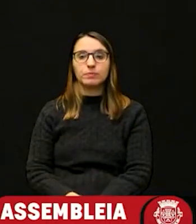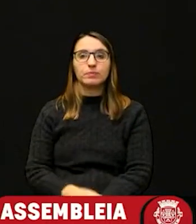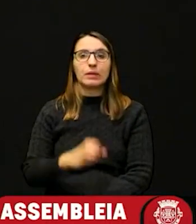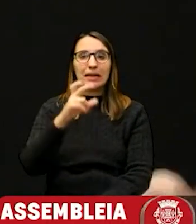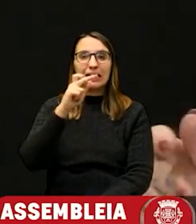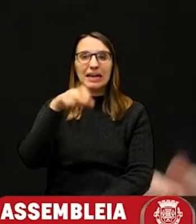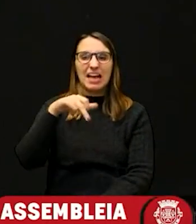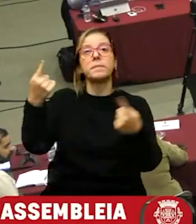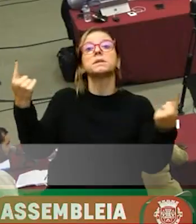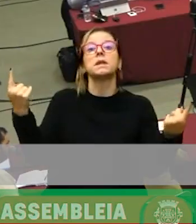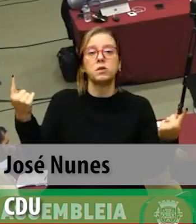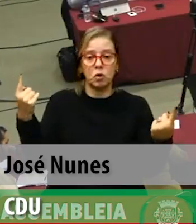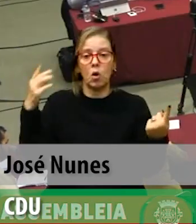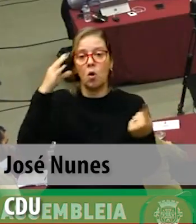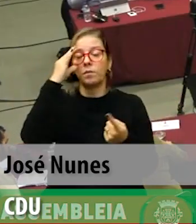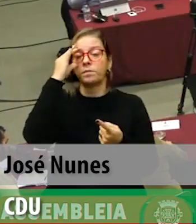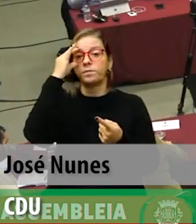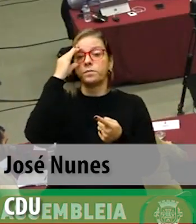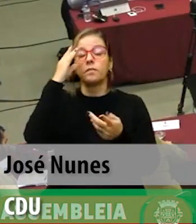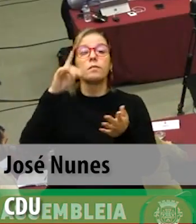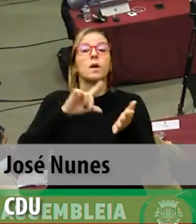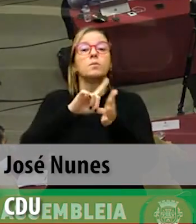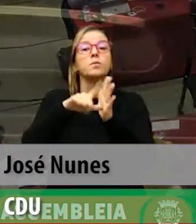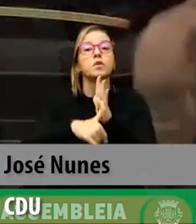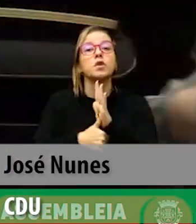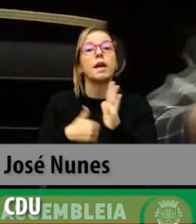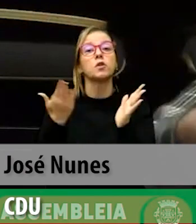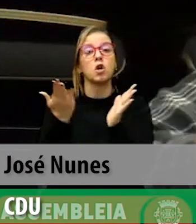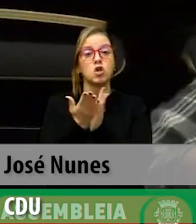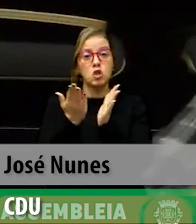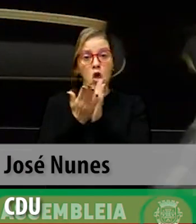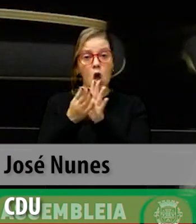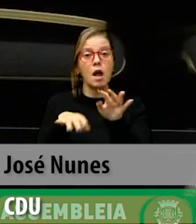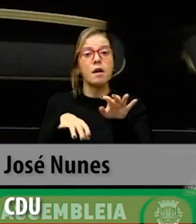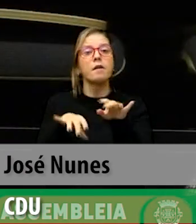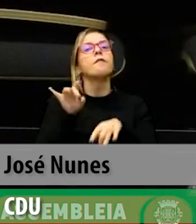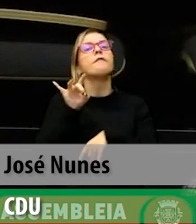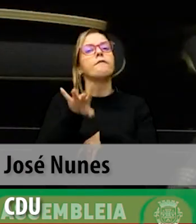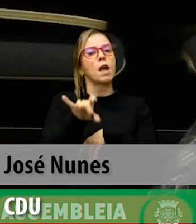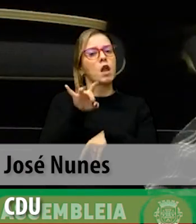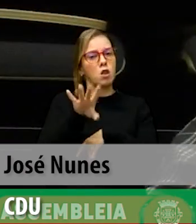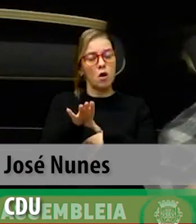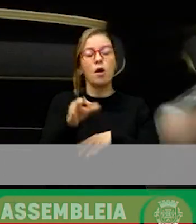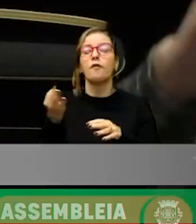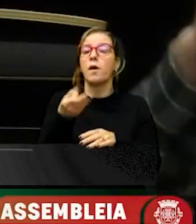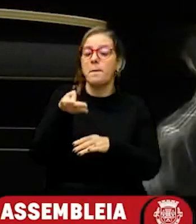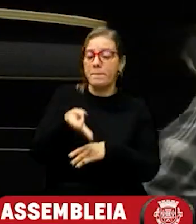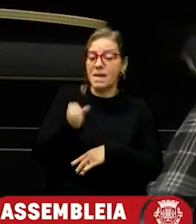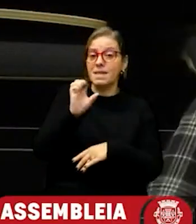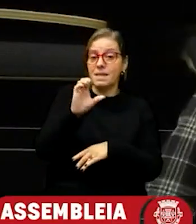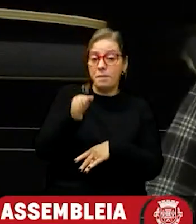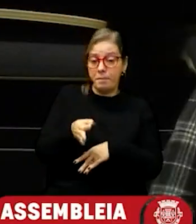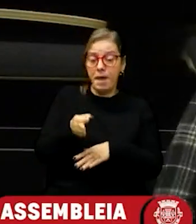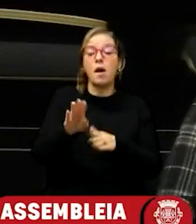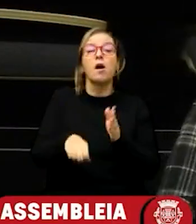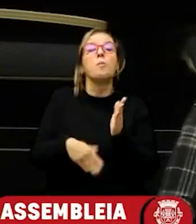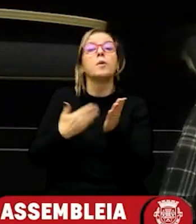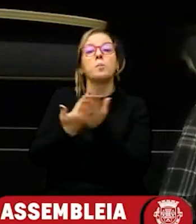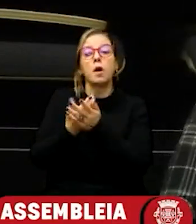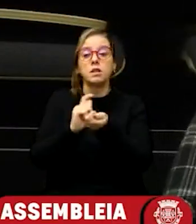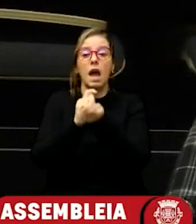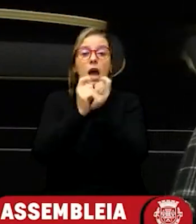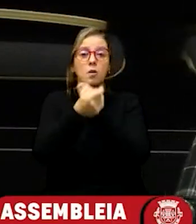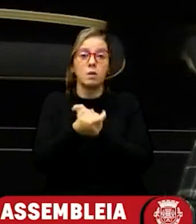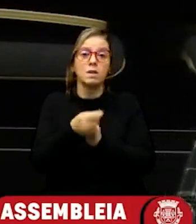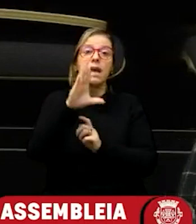que ainda estão por realizar projeto da escola de via longa quando o PCP e propôs e adequação de 10